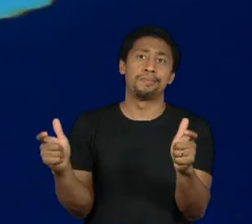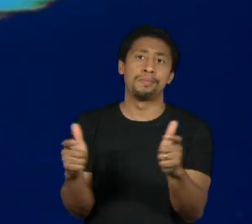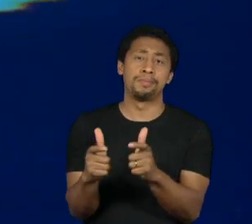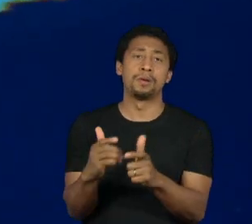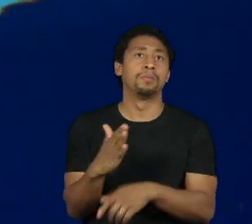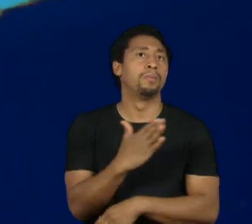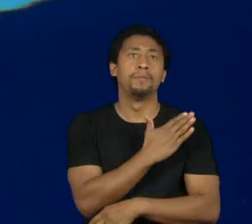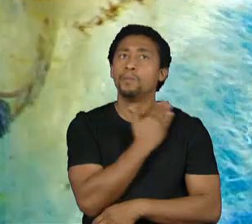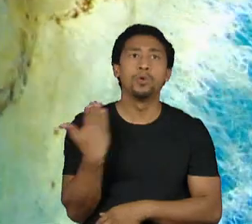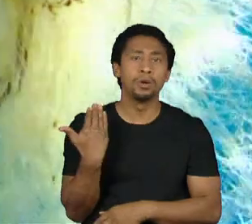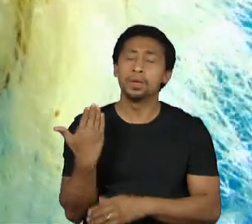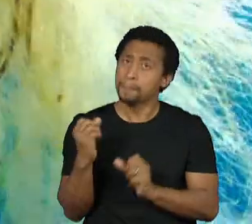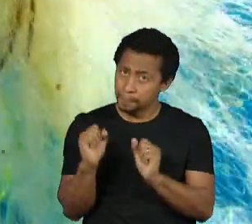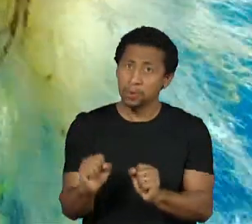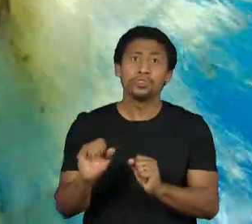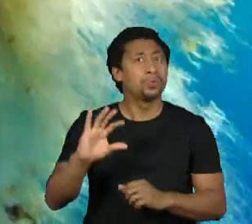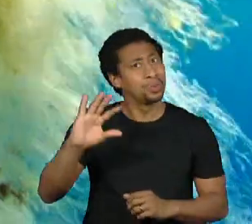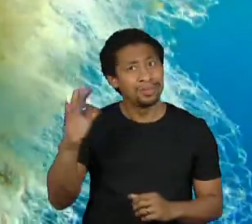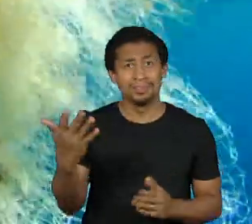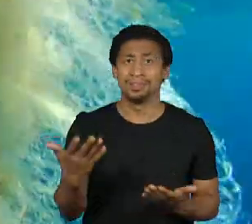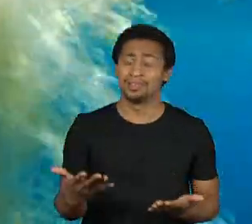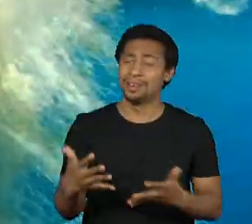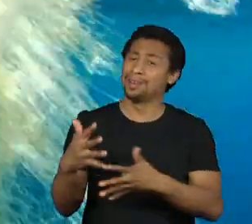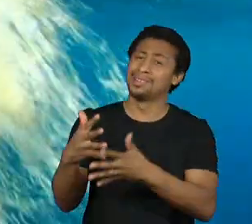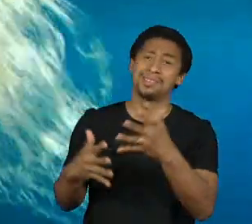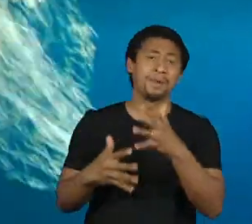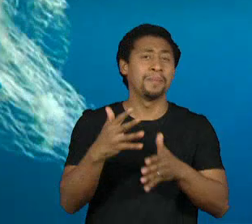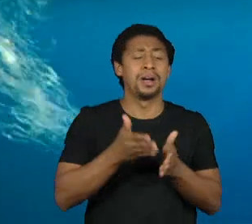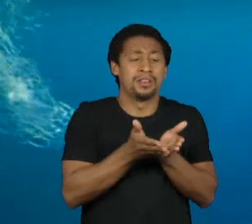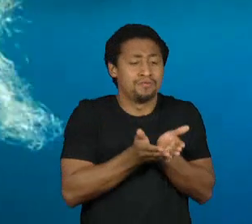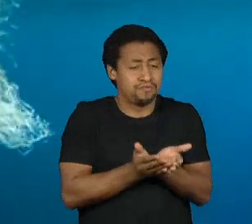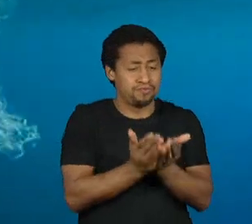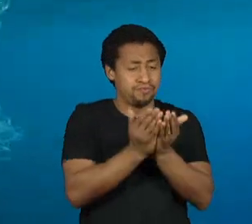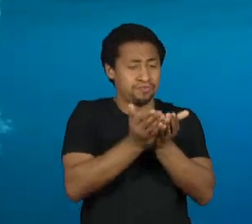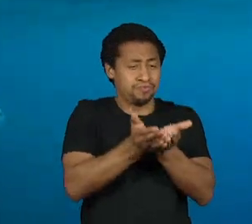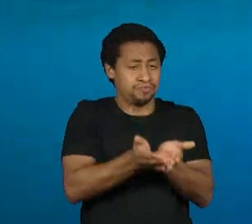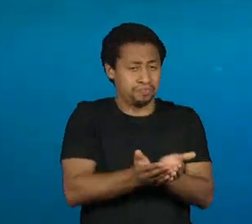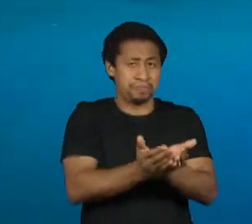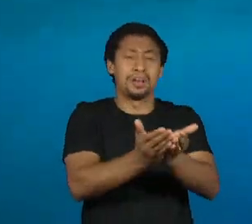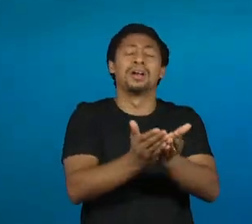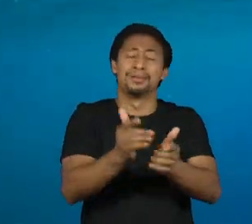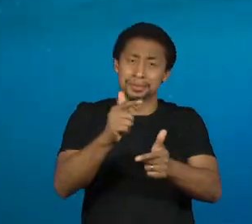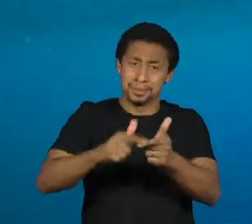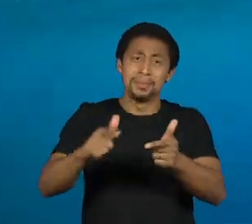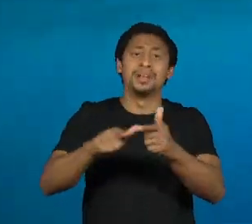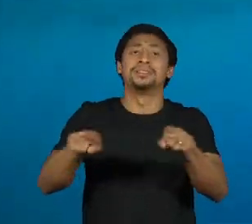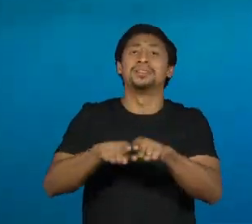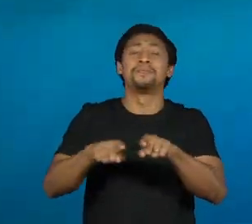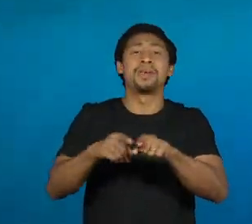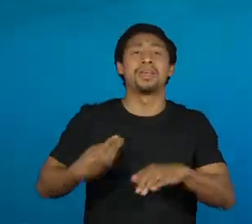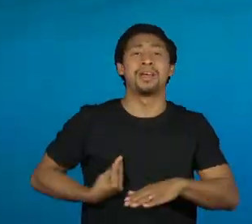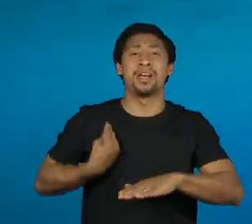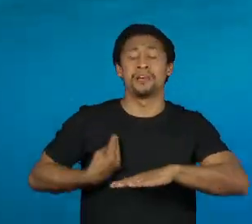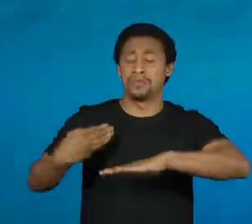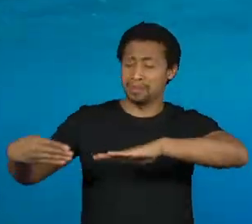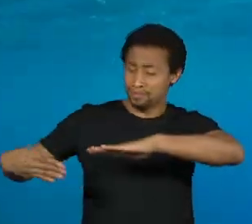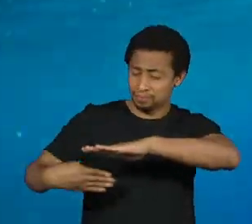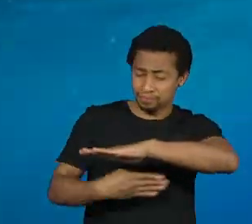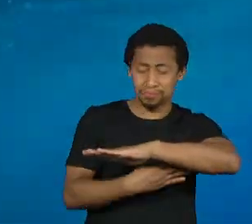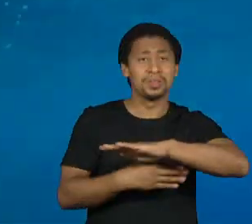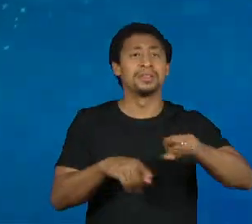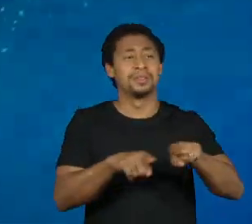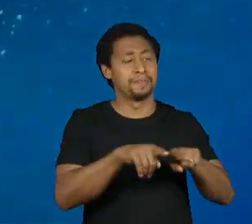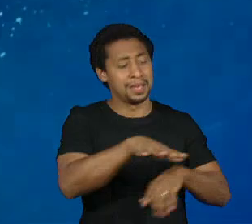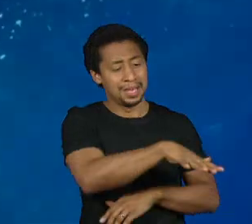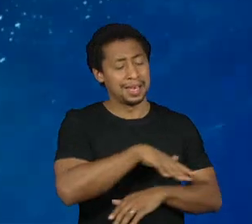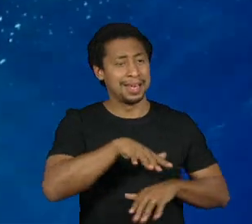disso. E isso atrapalha não só a navegação, mas toda a existência da vida na água e na terra. Mas